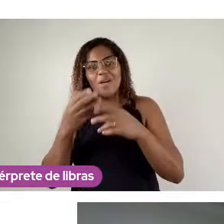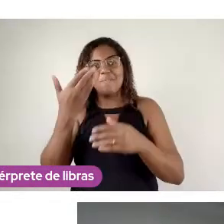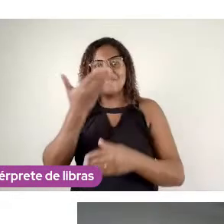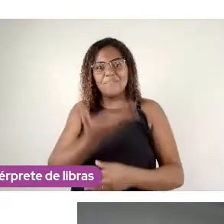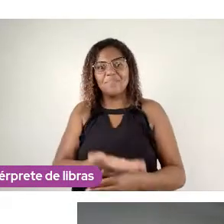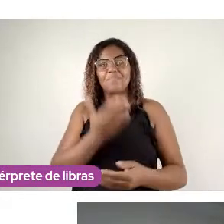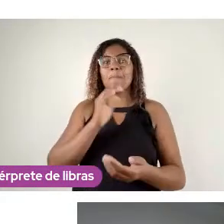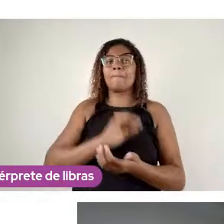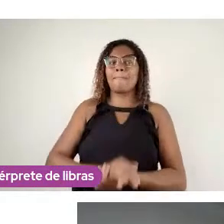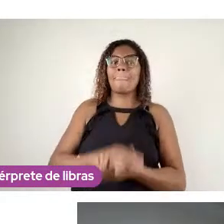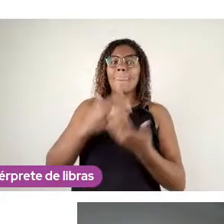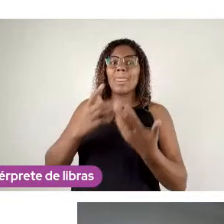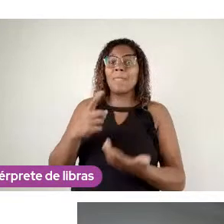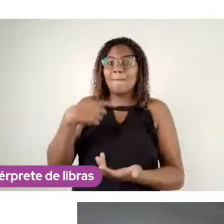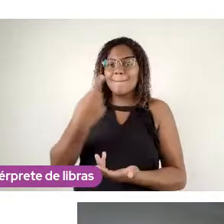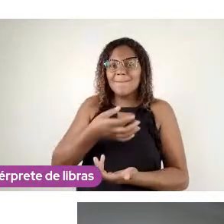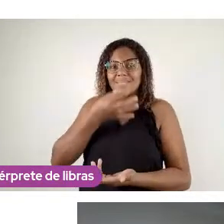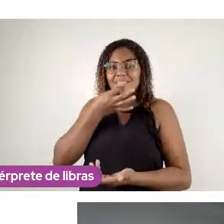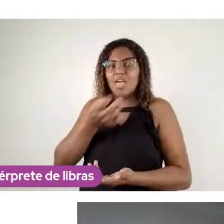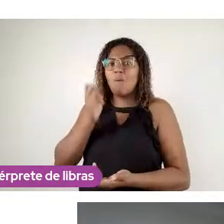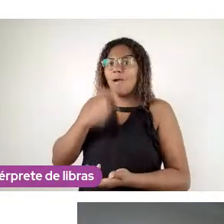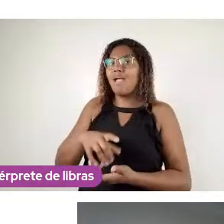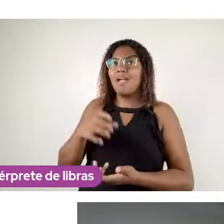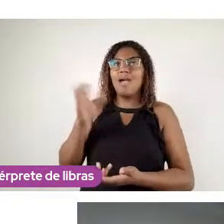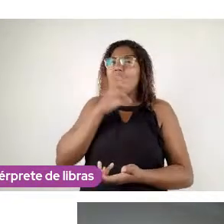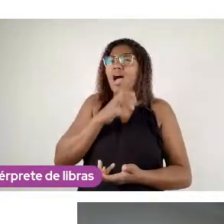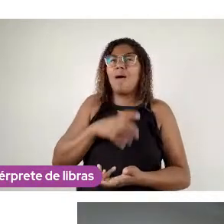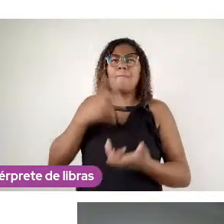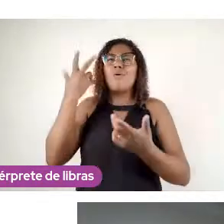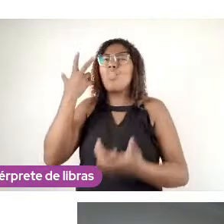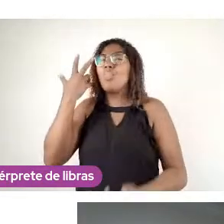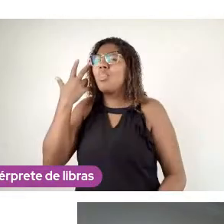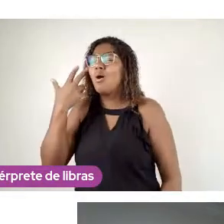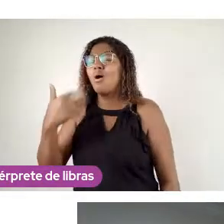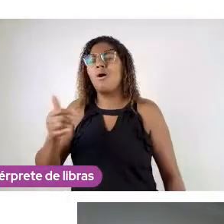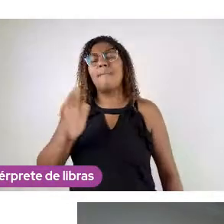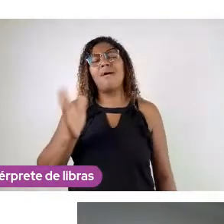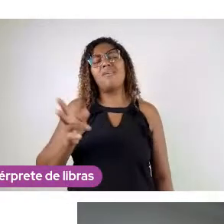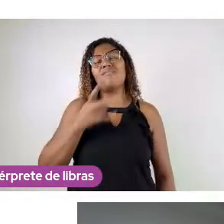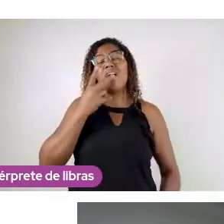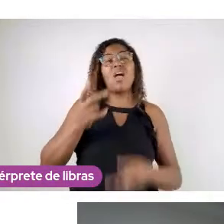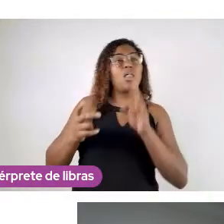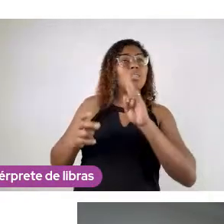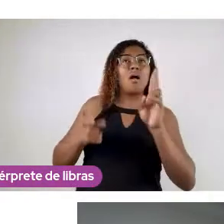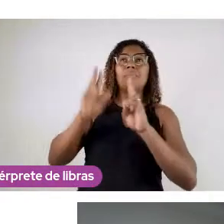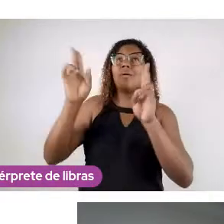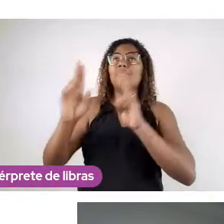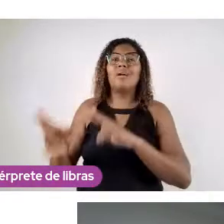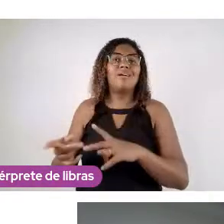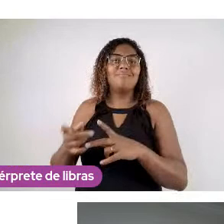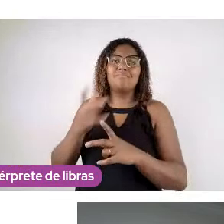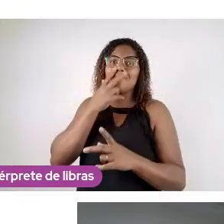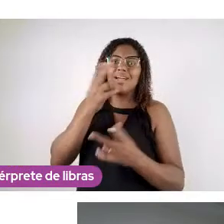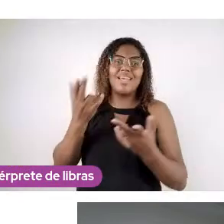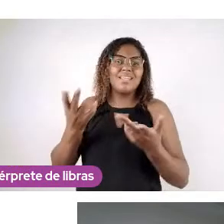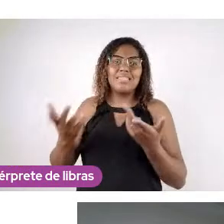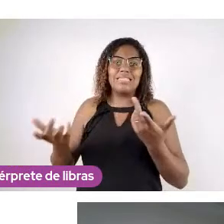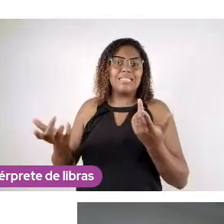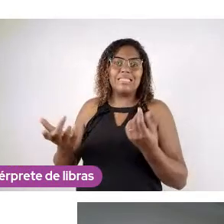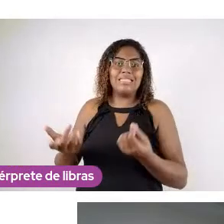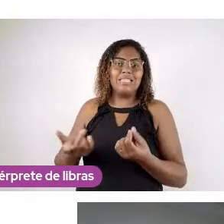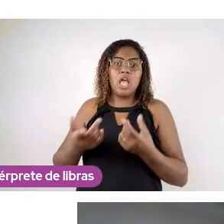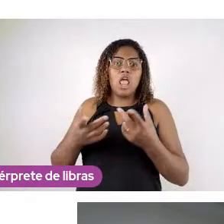gente, assim, já é uma coisa automática. Às vezes a gente sai falando os nomes, né, como se fosse, sei lá, uma coisa super